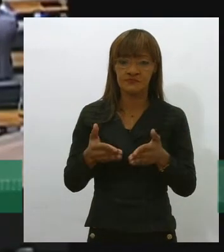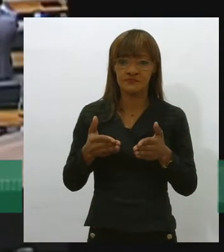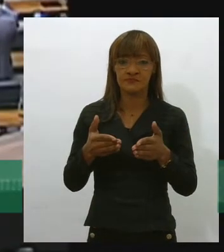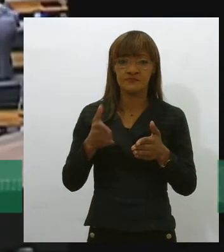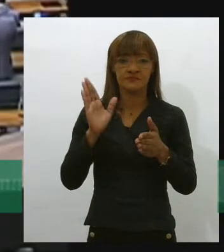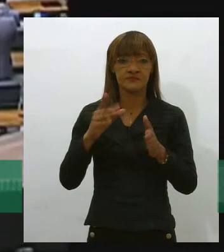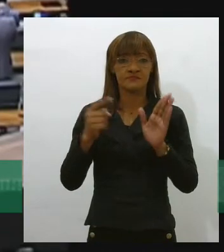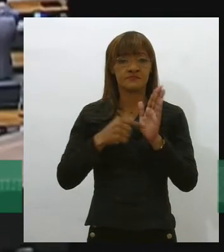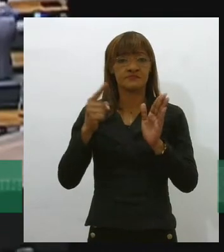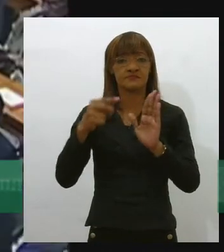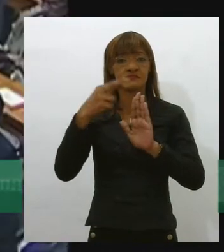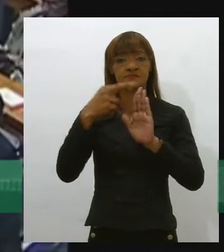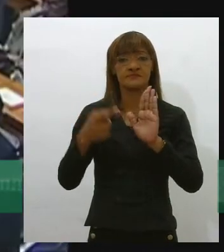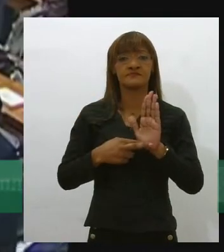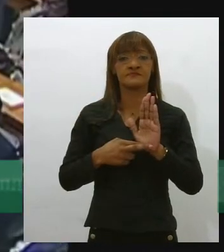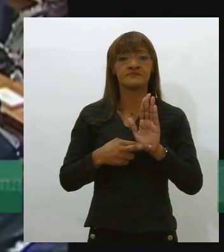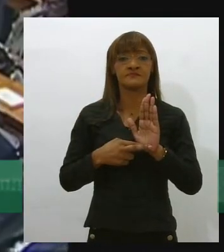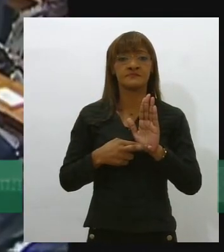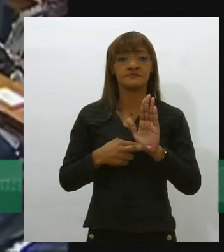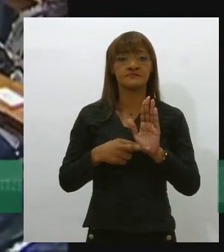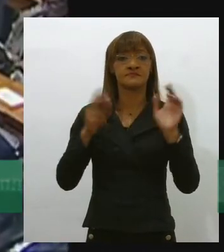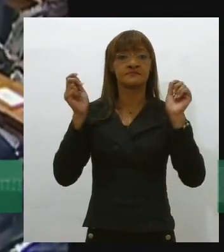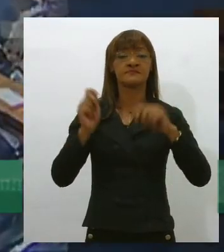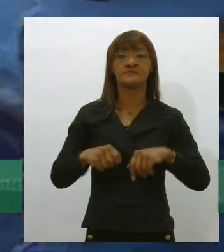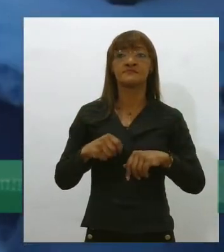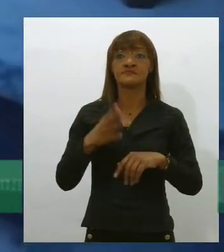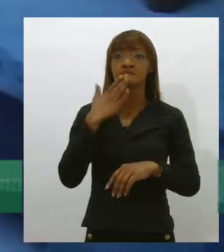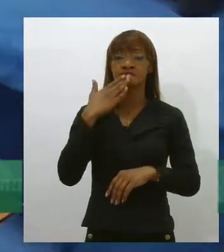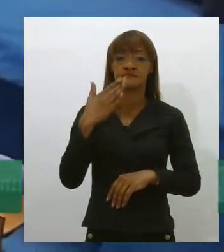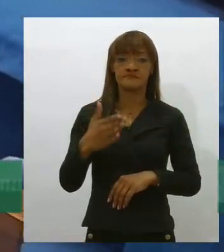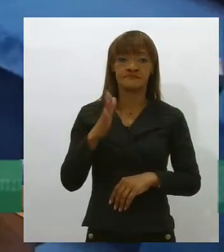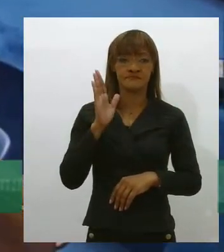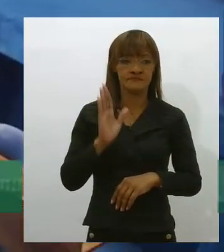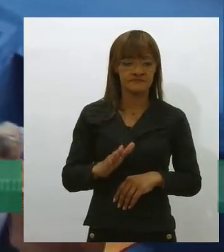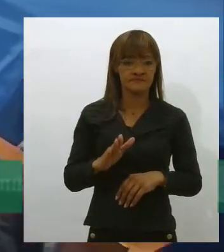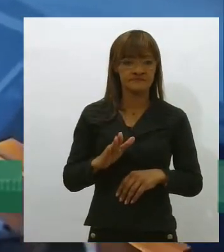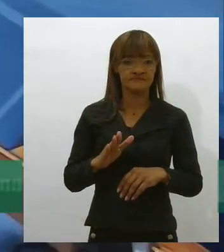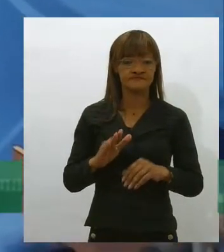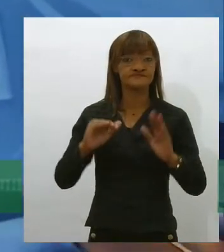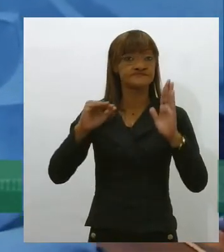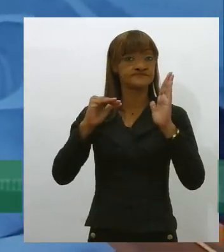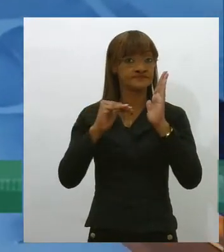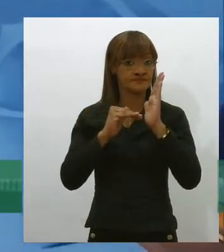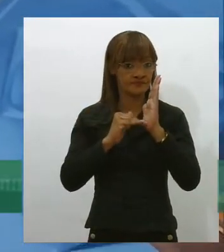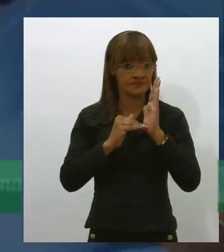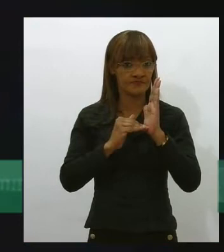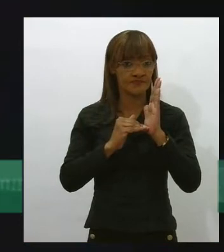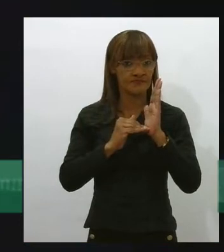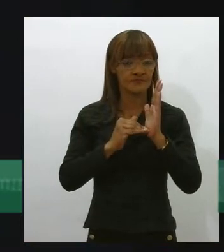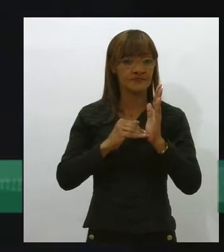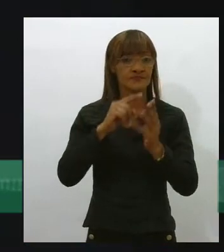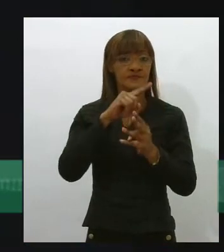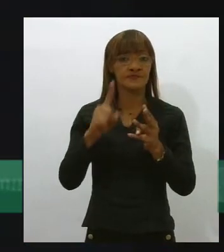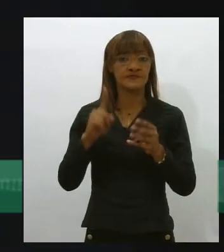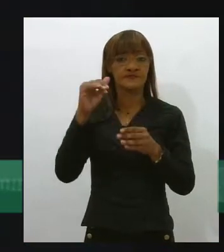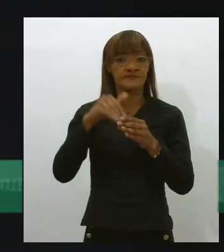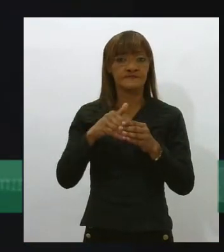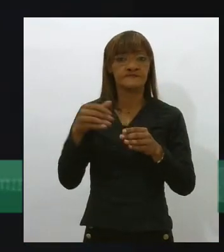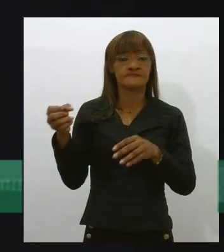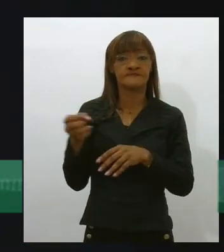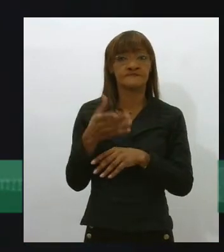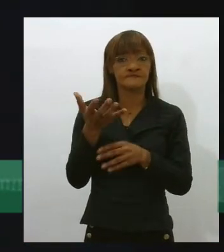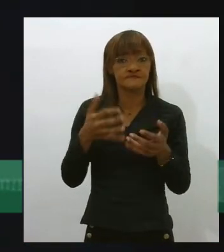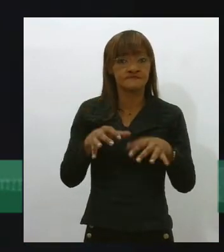regra para perder a concessão 35 do congresso nacional devem votar contra a renovação caso